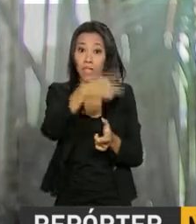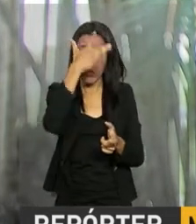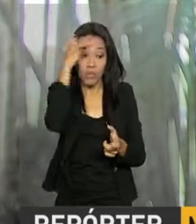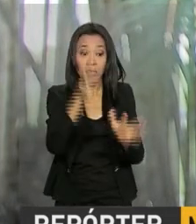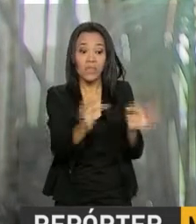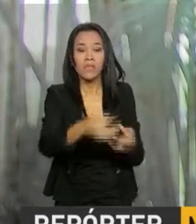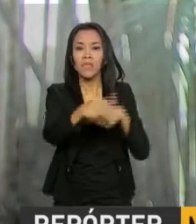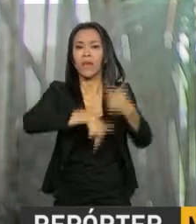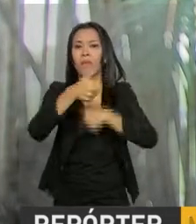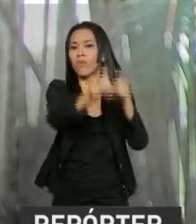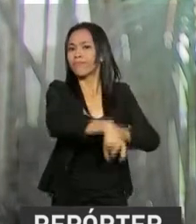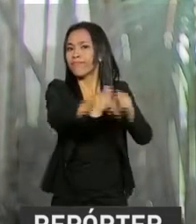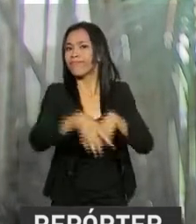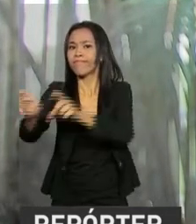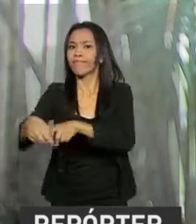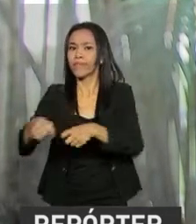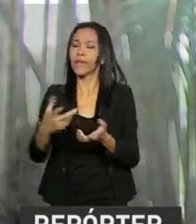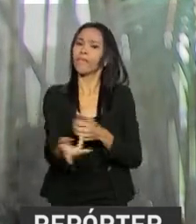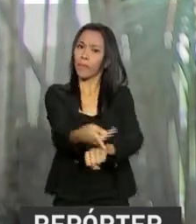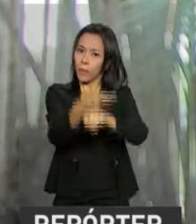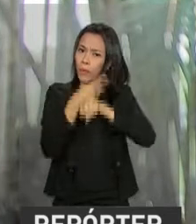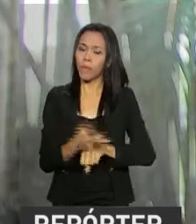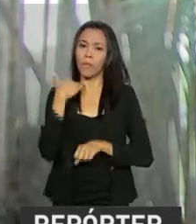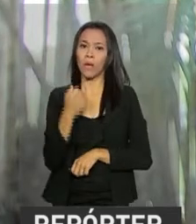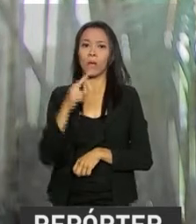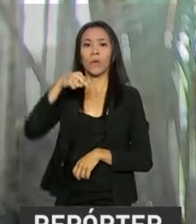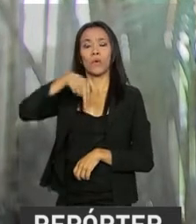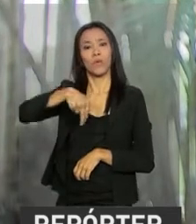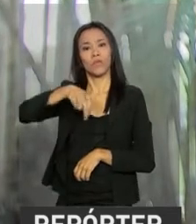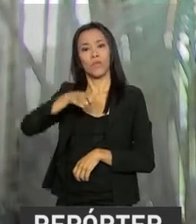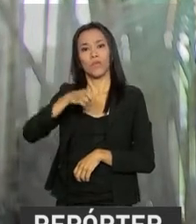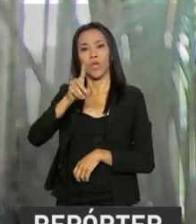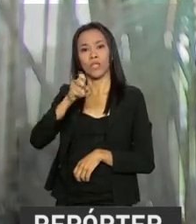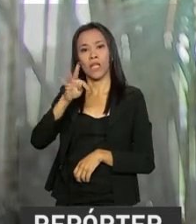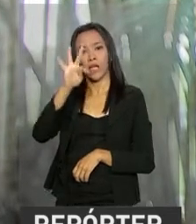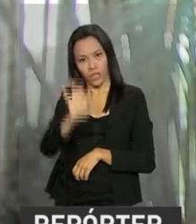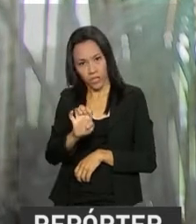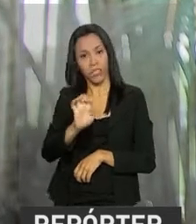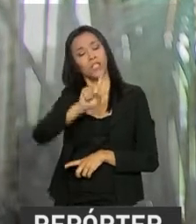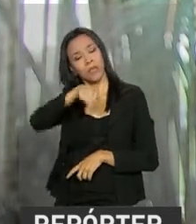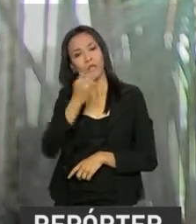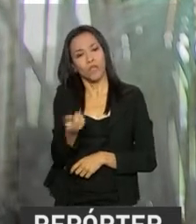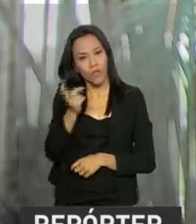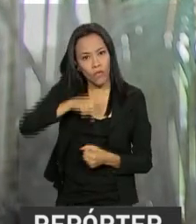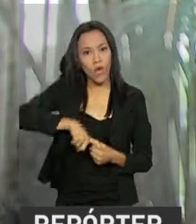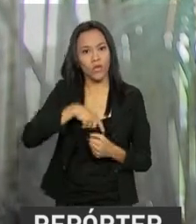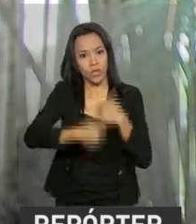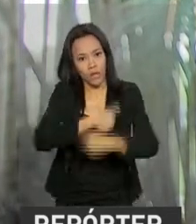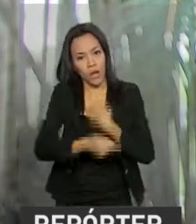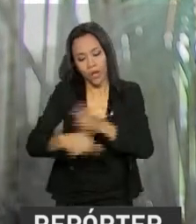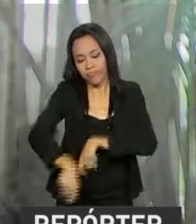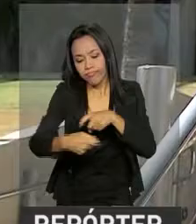tomar crédito o caso do banco do nordeste com isso retomem suas atividades no setor rural e com isso passa